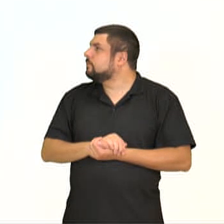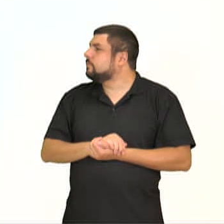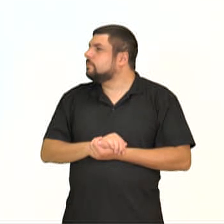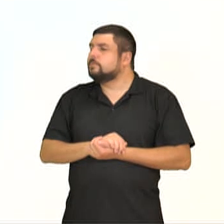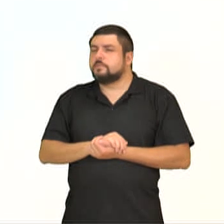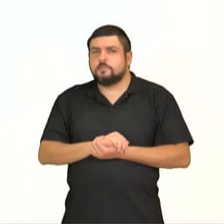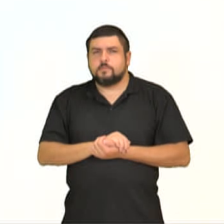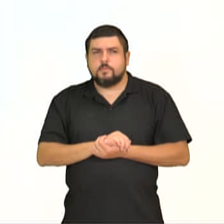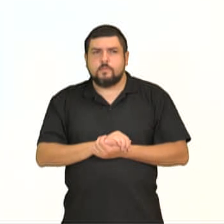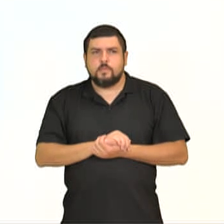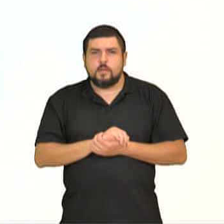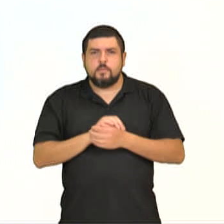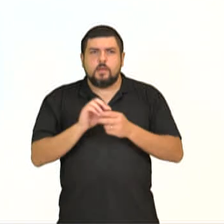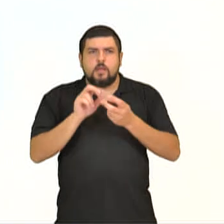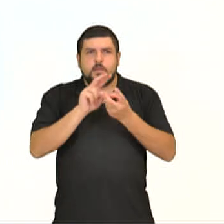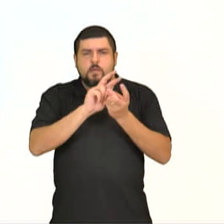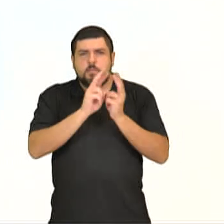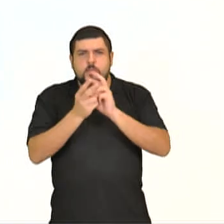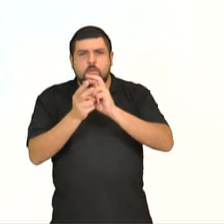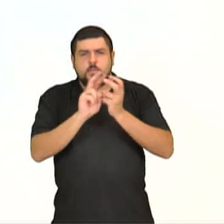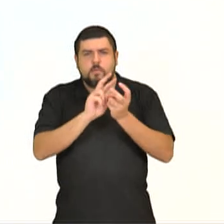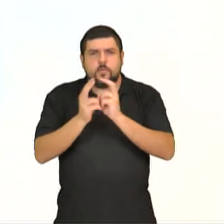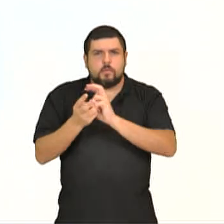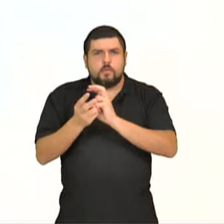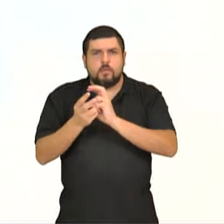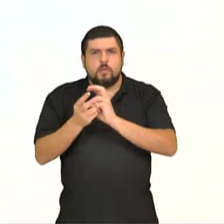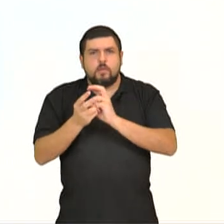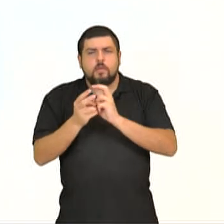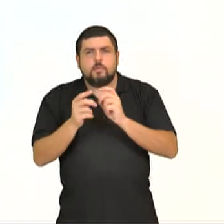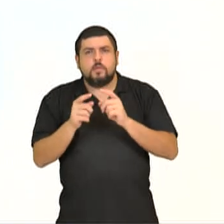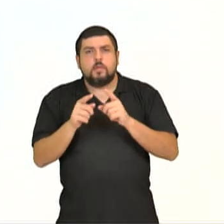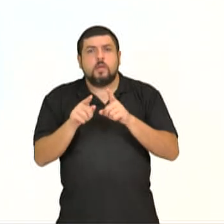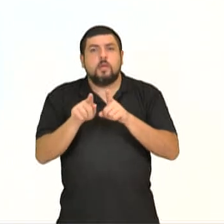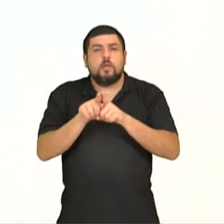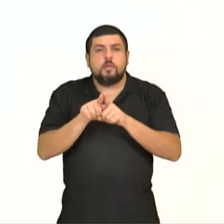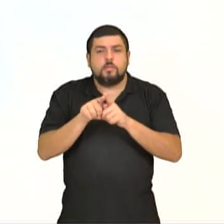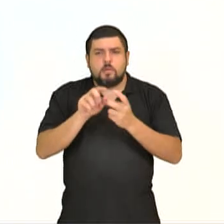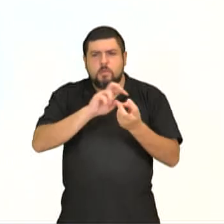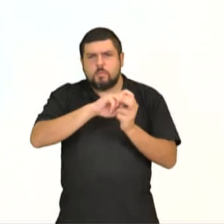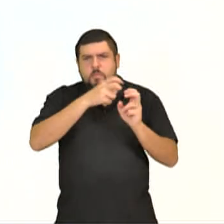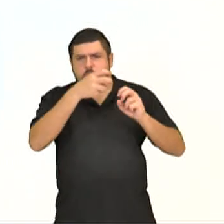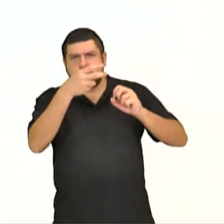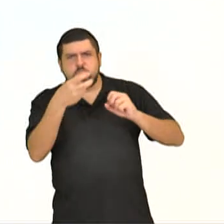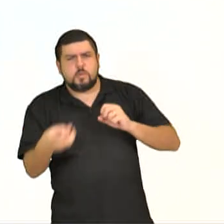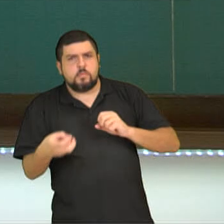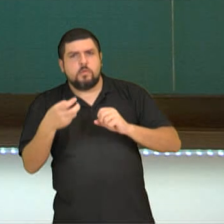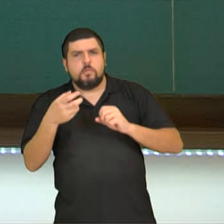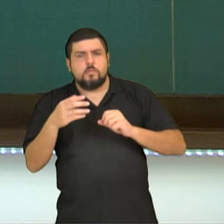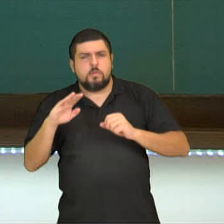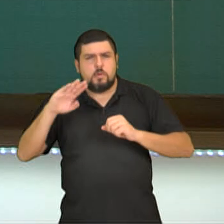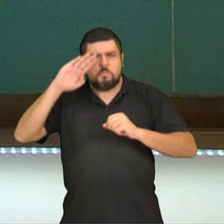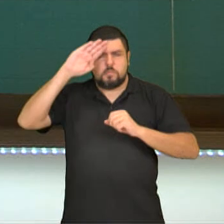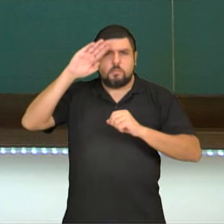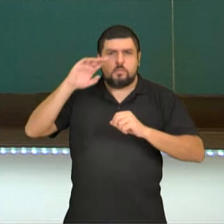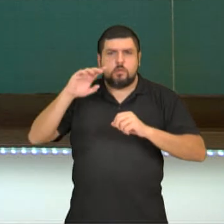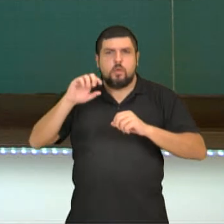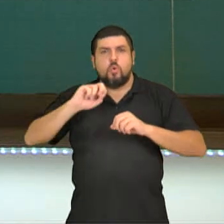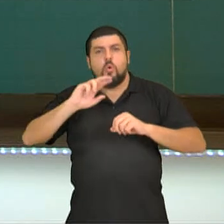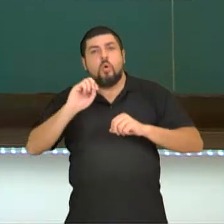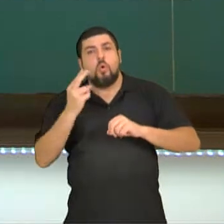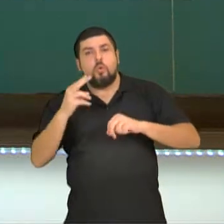os golpes de linha e os golpes rodados, e tem também os traumatizantes e desequilibrantes, né? As rasteiras